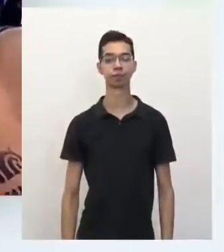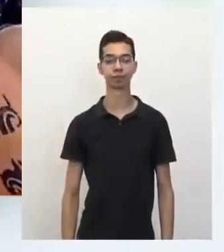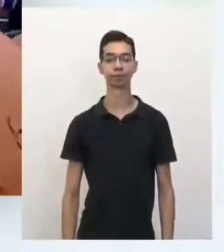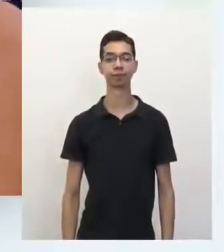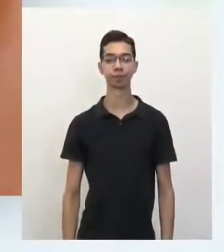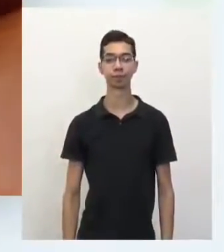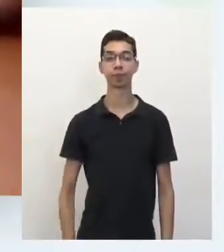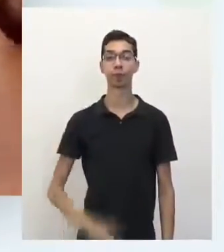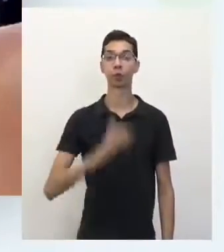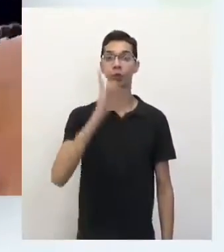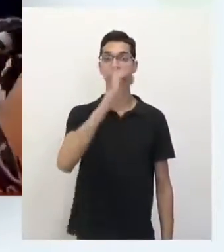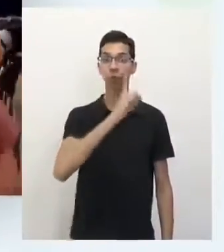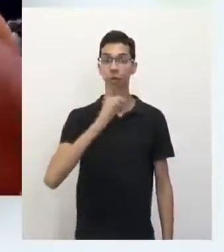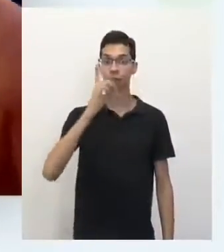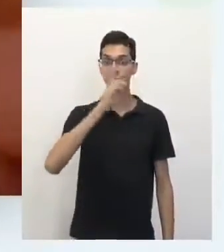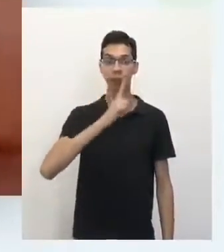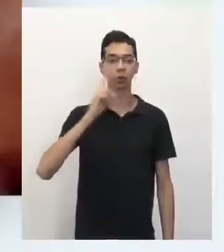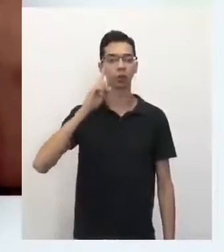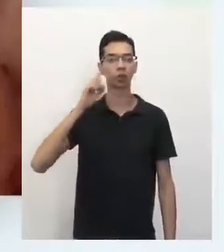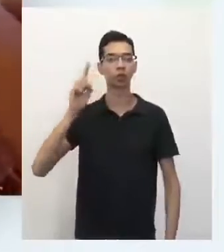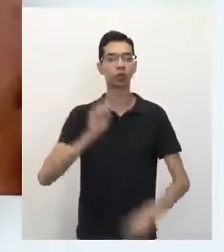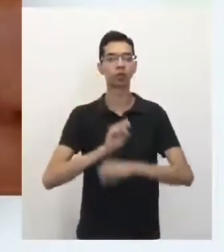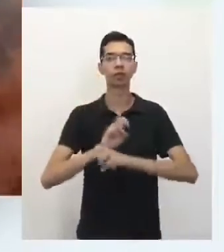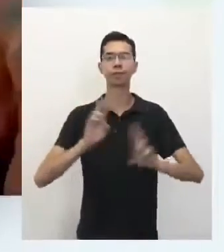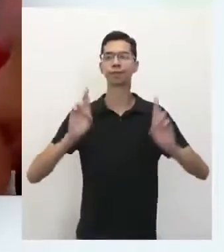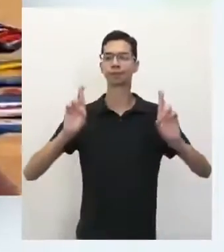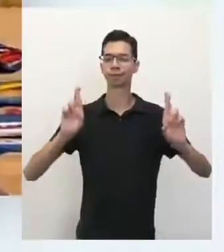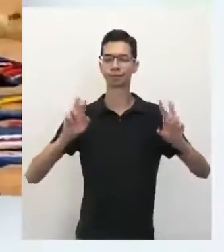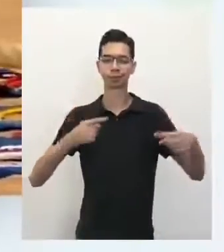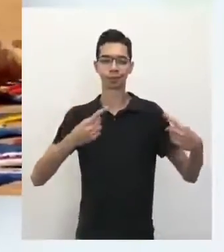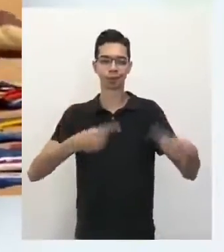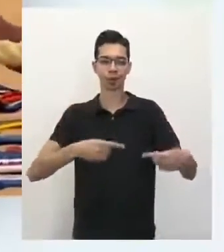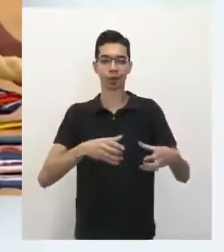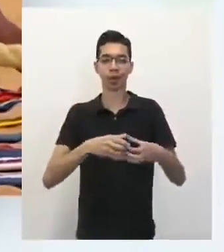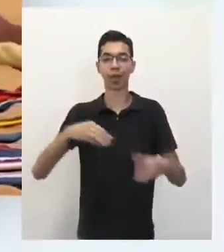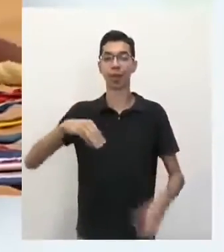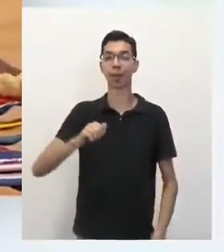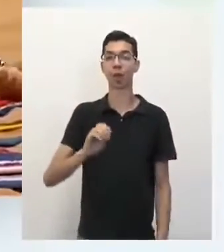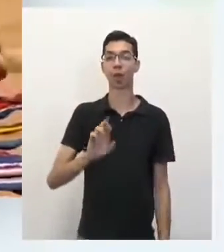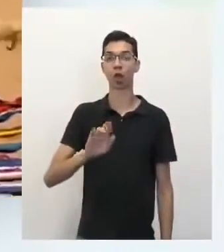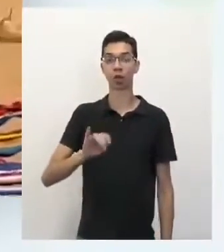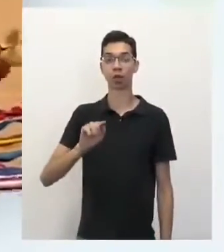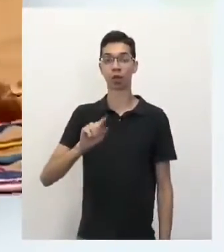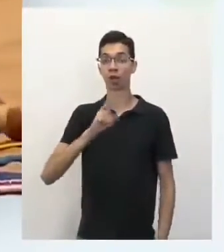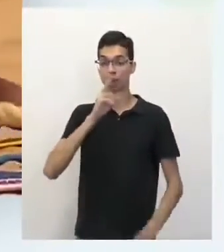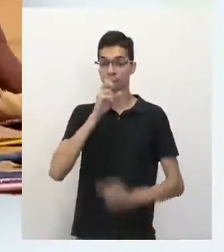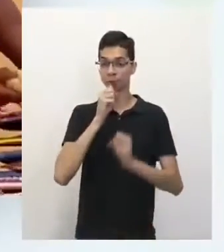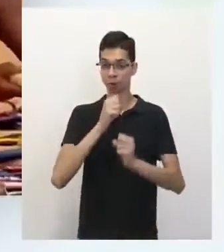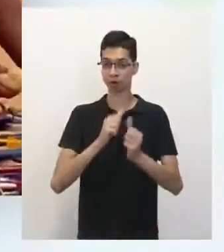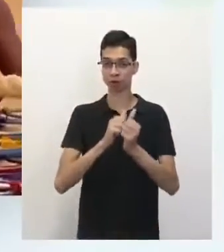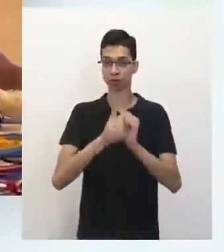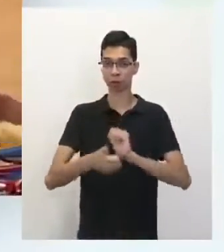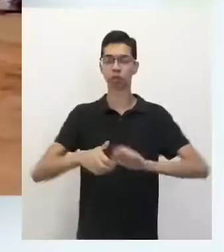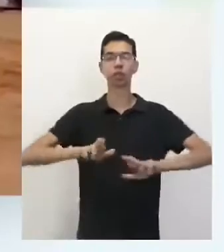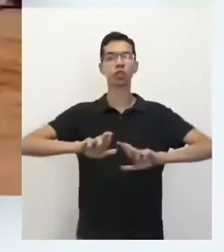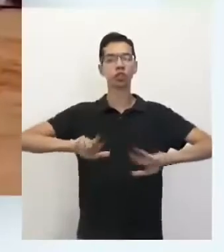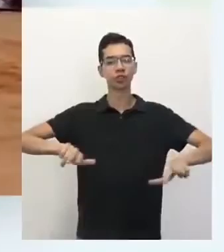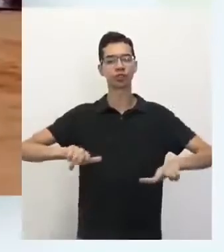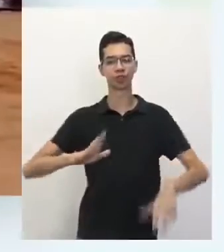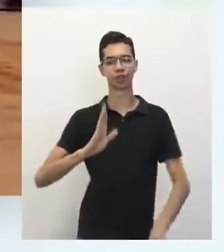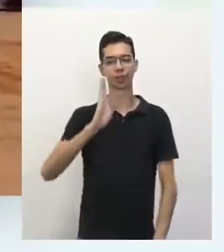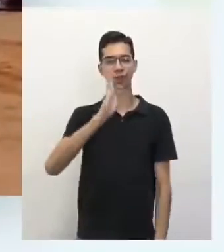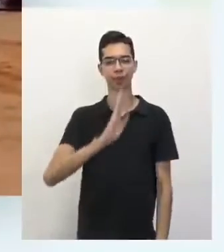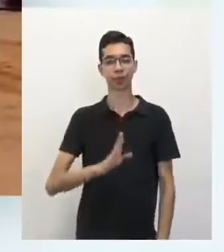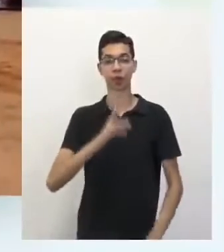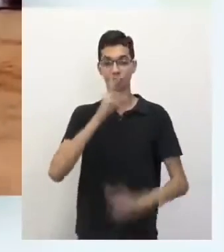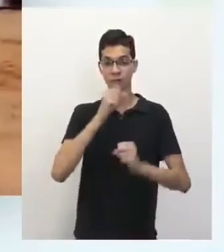Este domingo foi o dia mais esperado das competições para os Maori. Acostumados a esportes bem diferentes dos brasileiros, o cabo